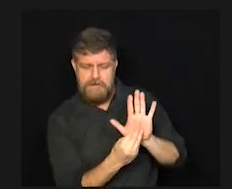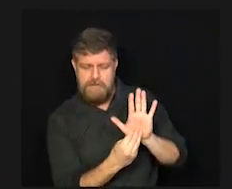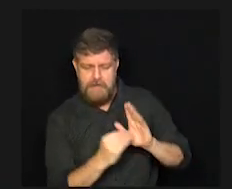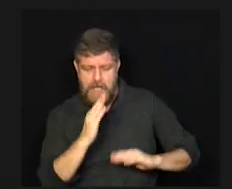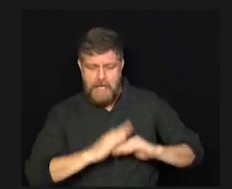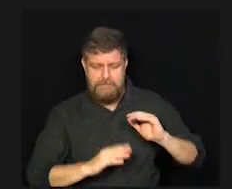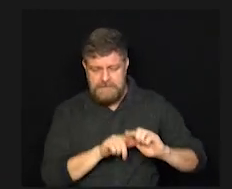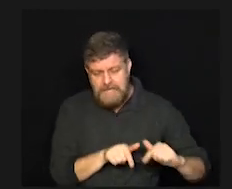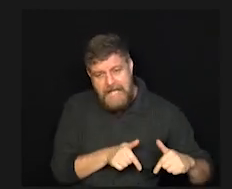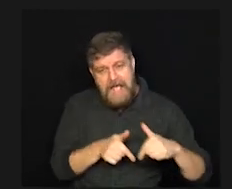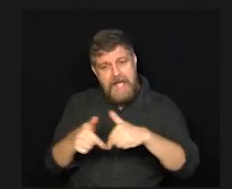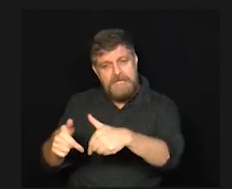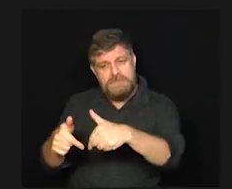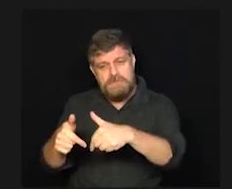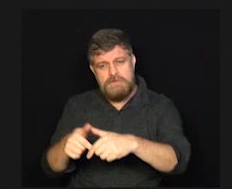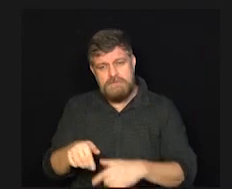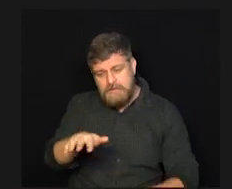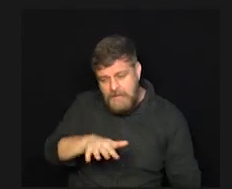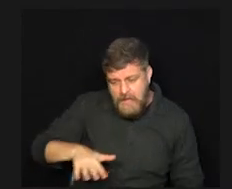à